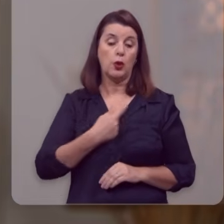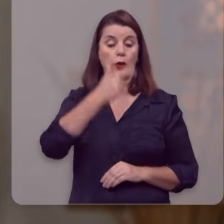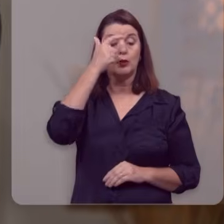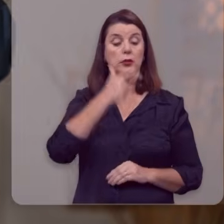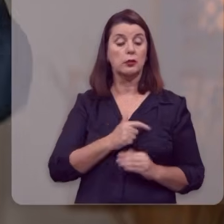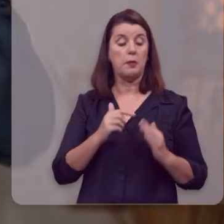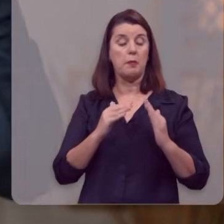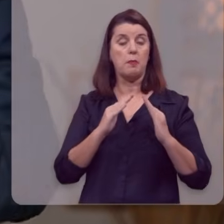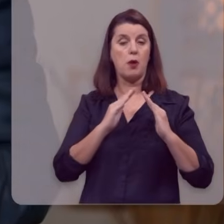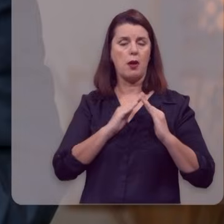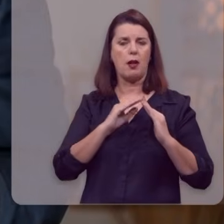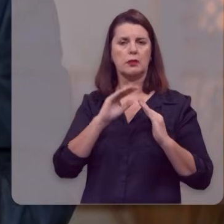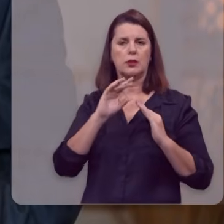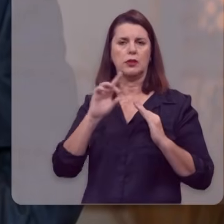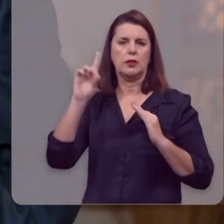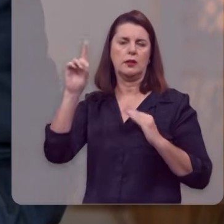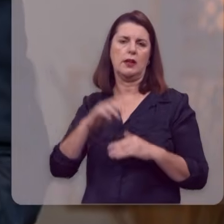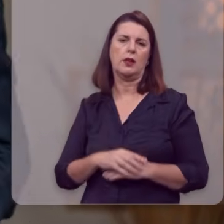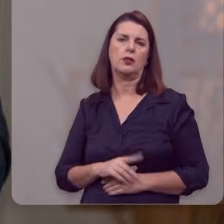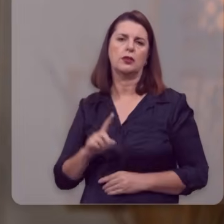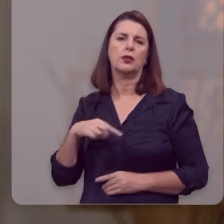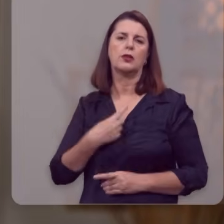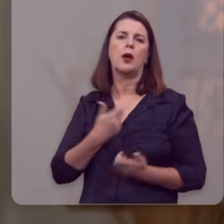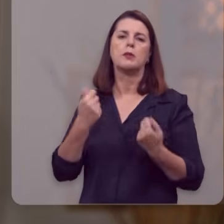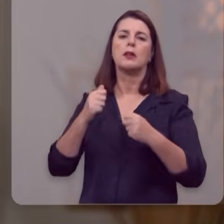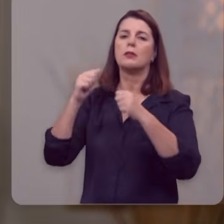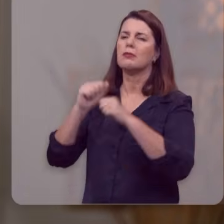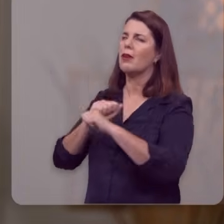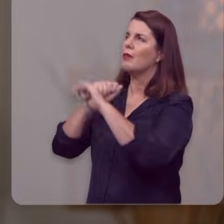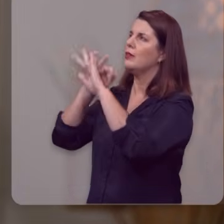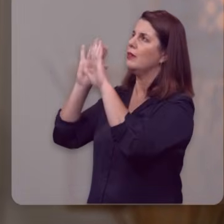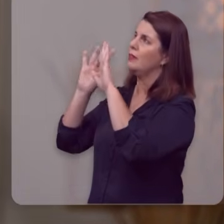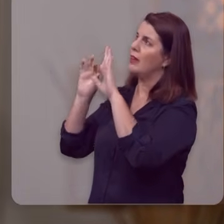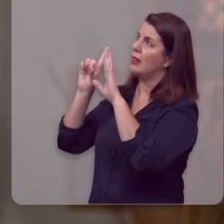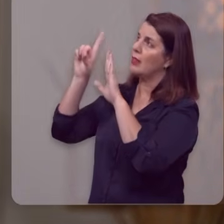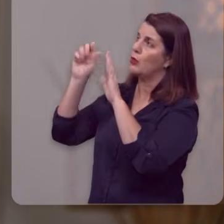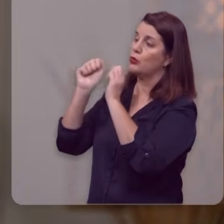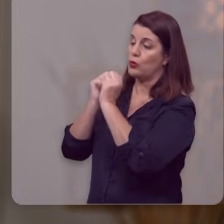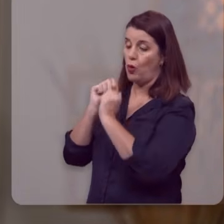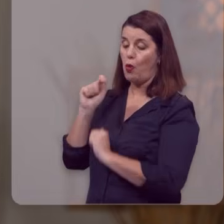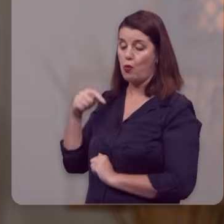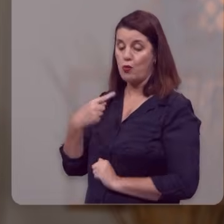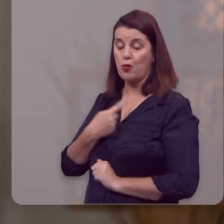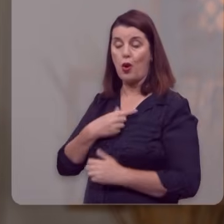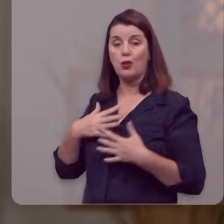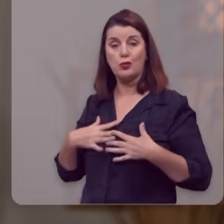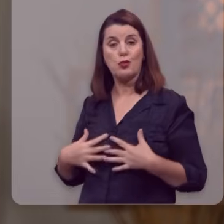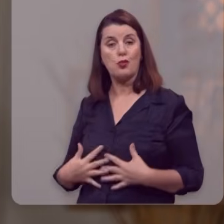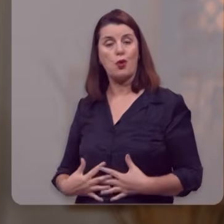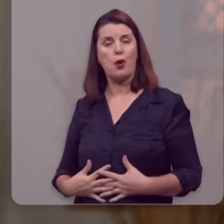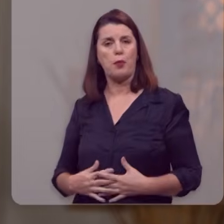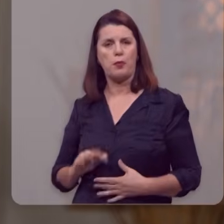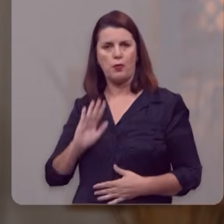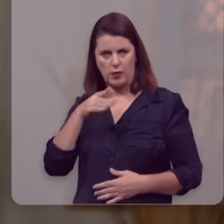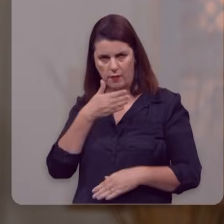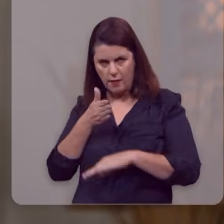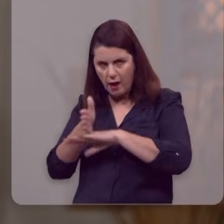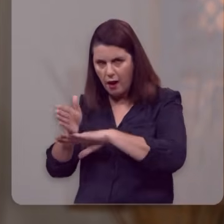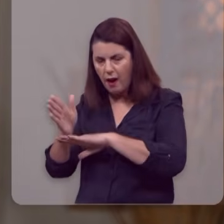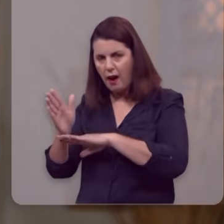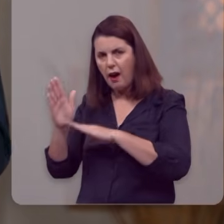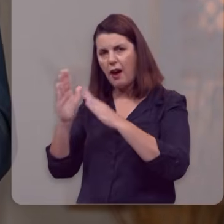Sendo nós morada de Deus, diz a Bíblia, nós devemos glorificar a Deus no nosso corpo. Quando você vai à